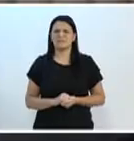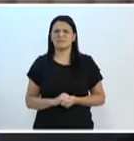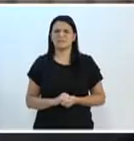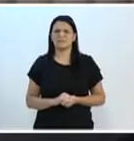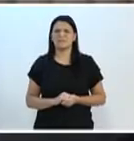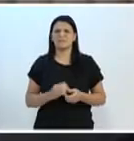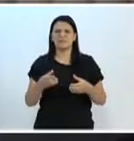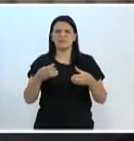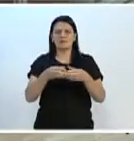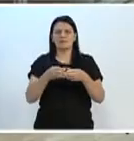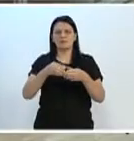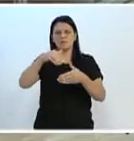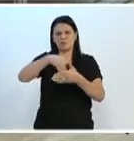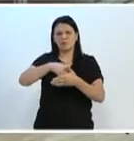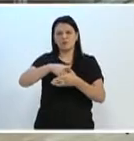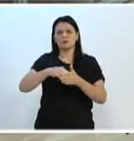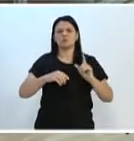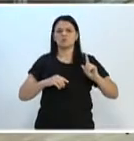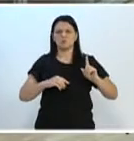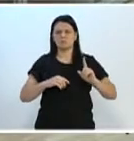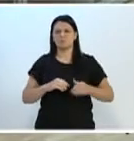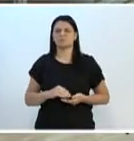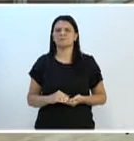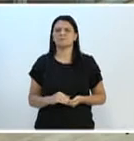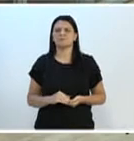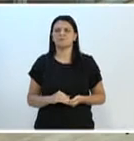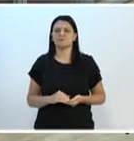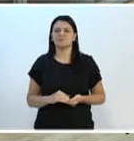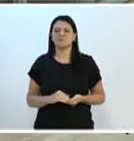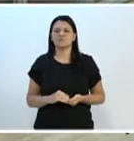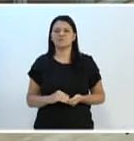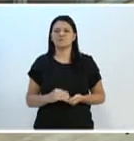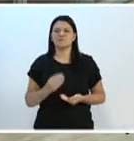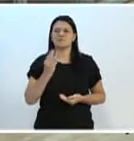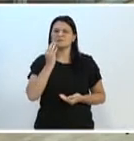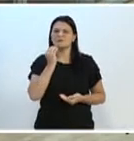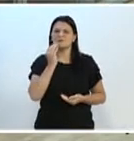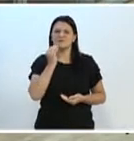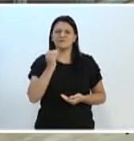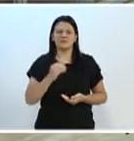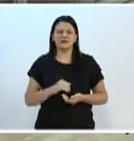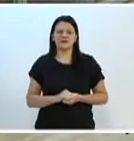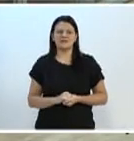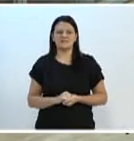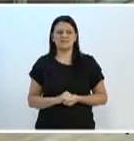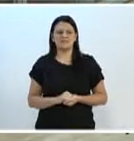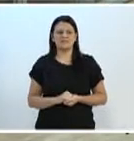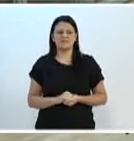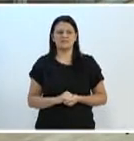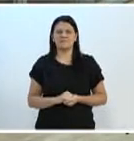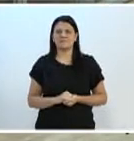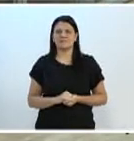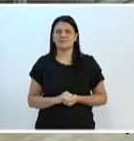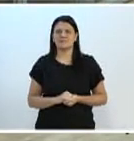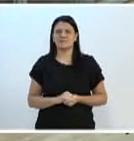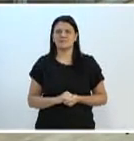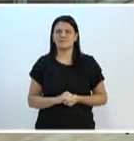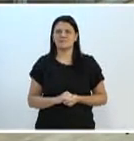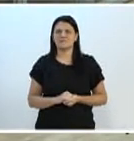Chapa 1. Vereador Bruno Cunha.